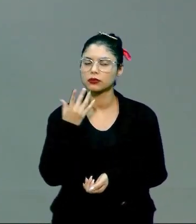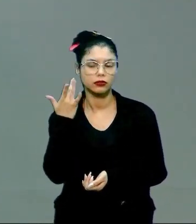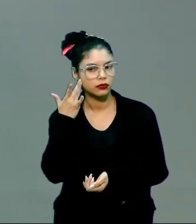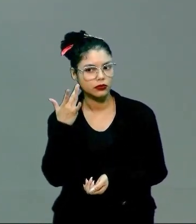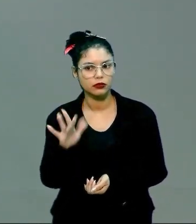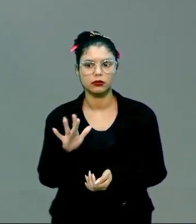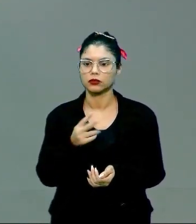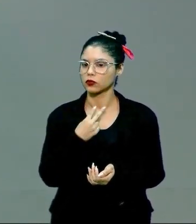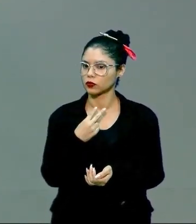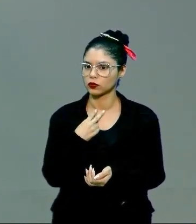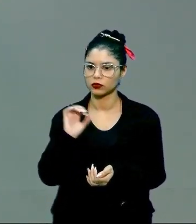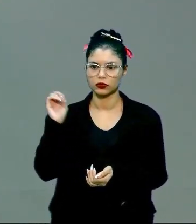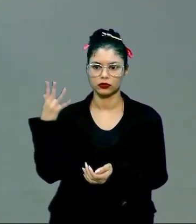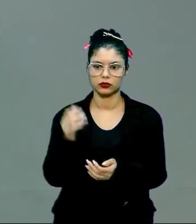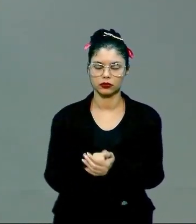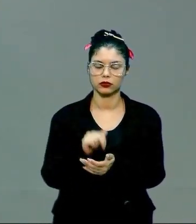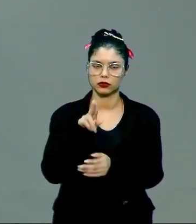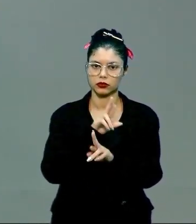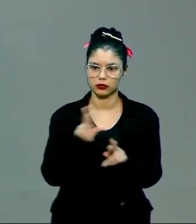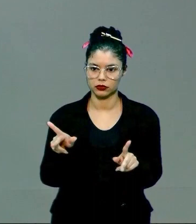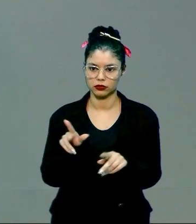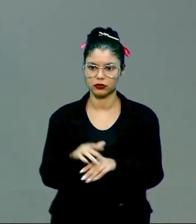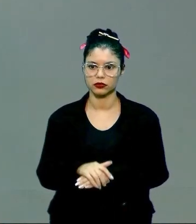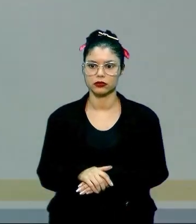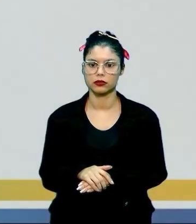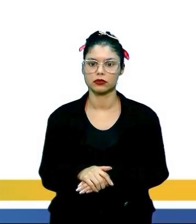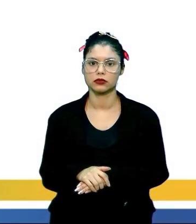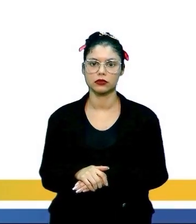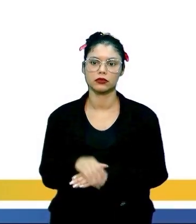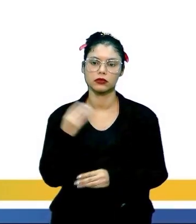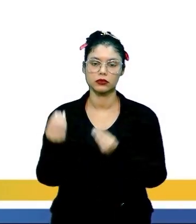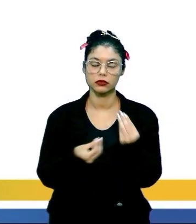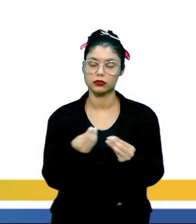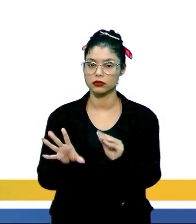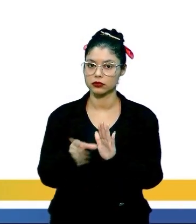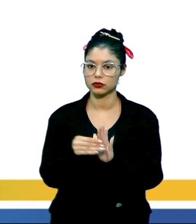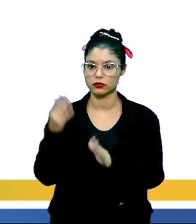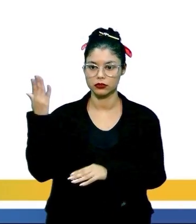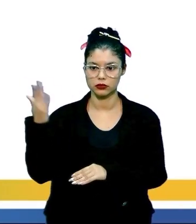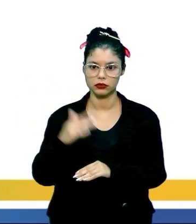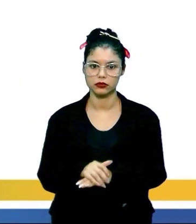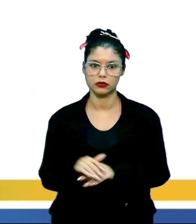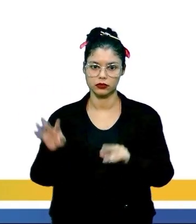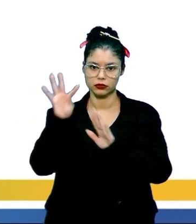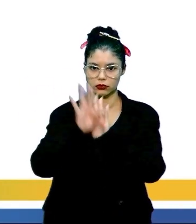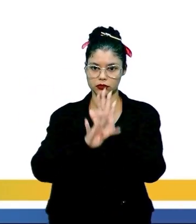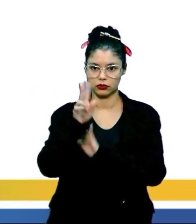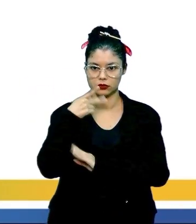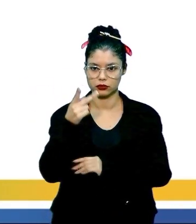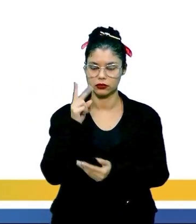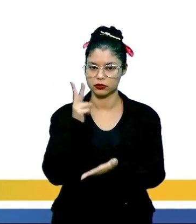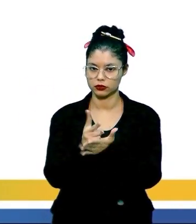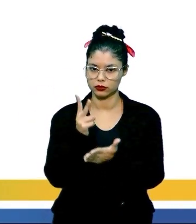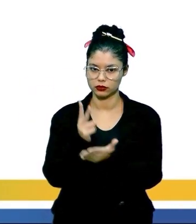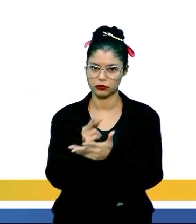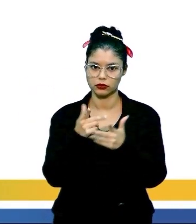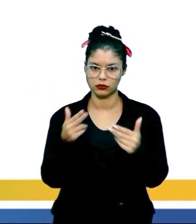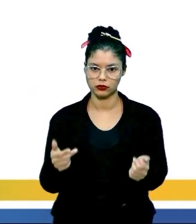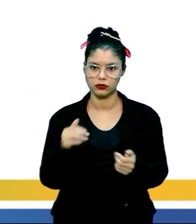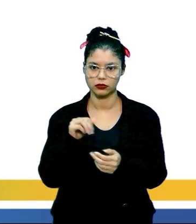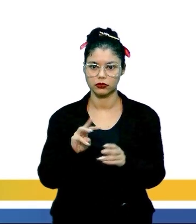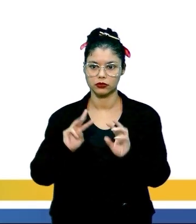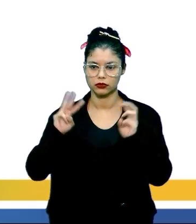é trabalhar unidades diferentes, tá? Então, como que fica aí? O texto fala a mesma